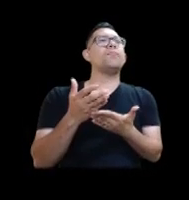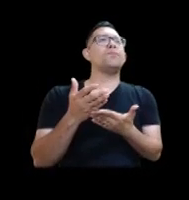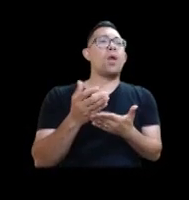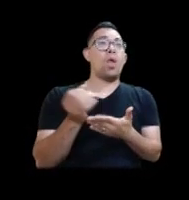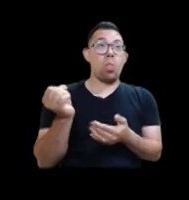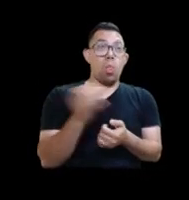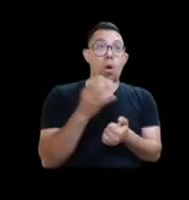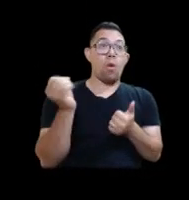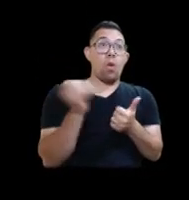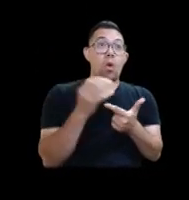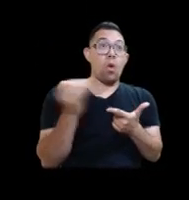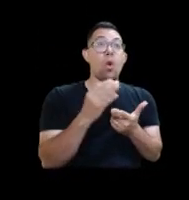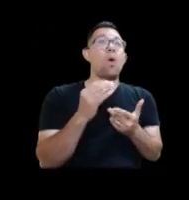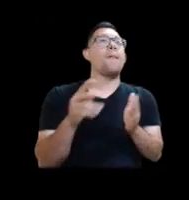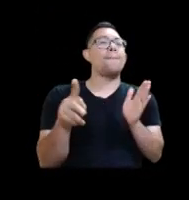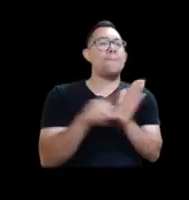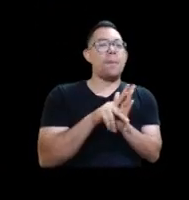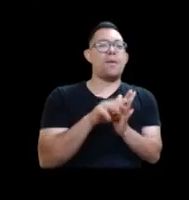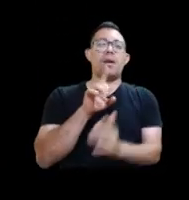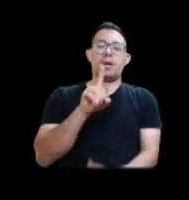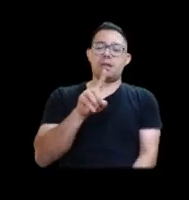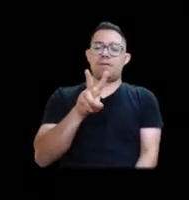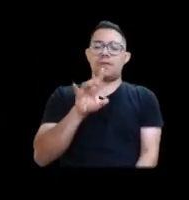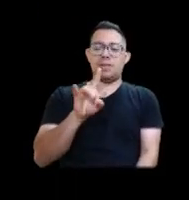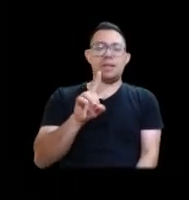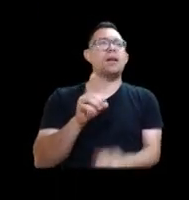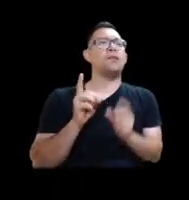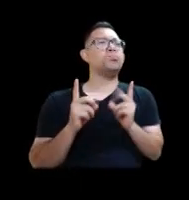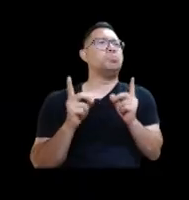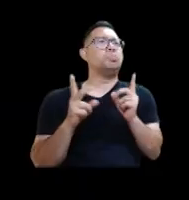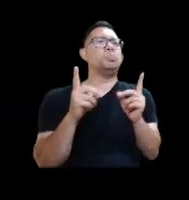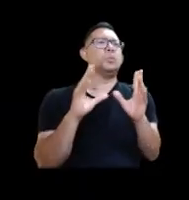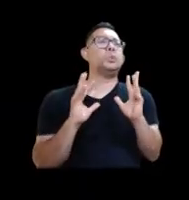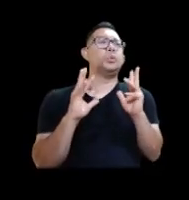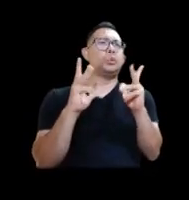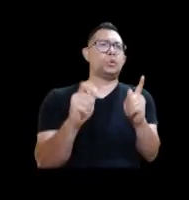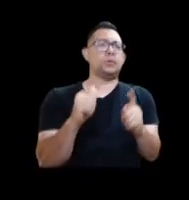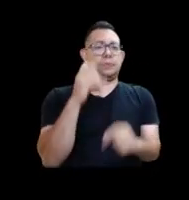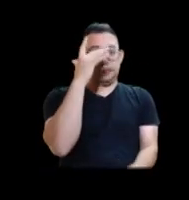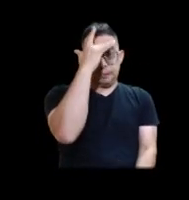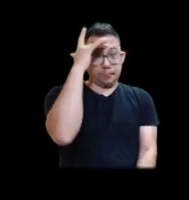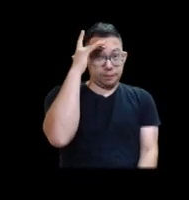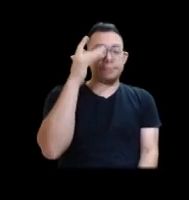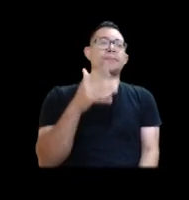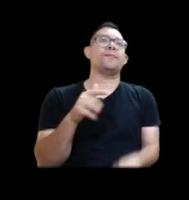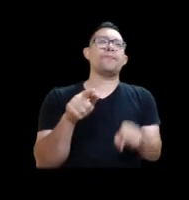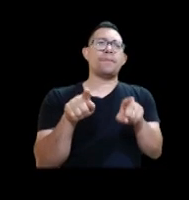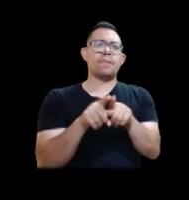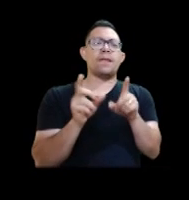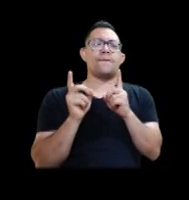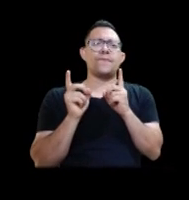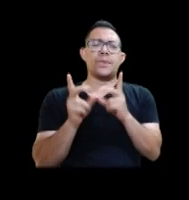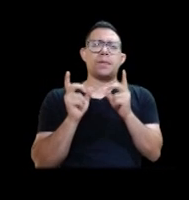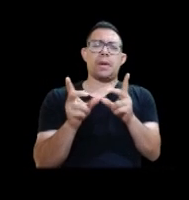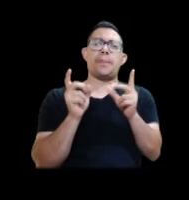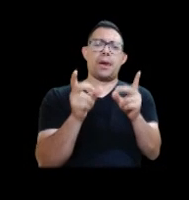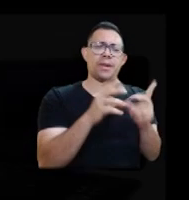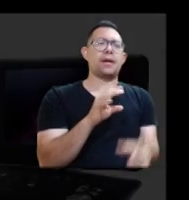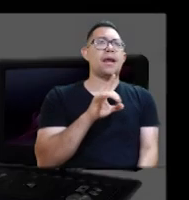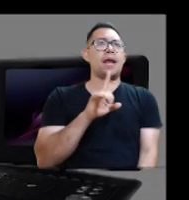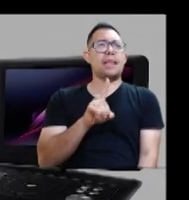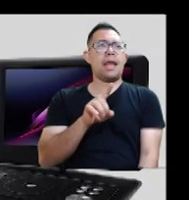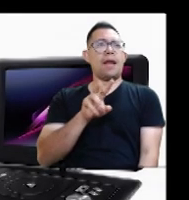formato DVD e vendidos ao grande público. A venda de aparelhos reprodutores de DVD, os